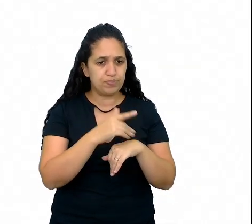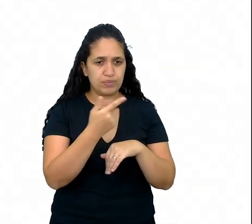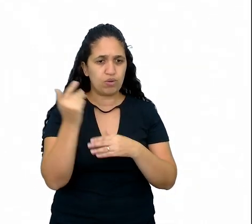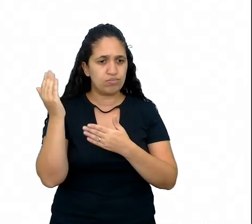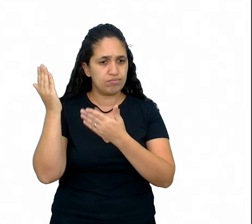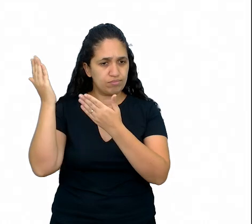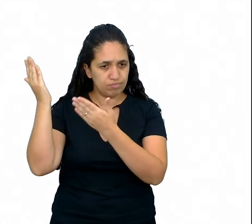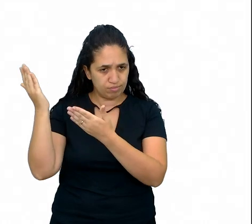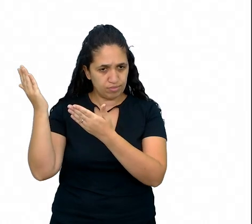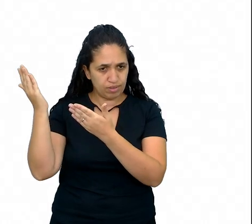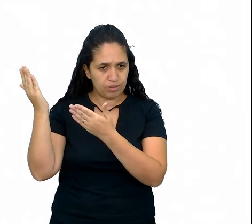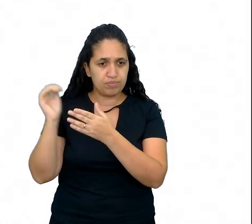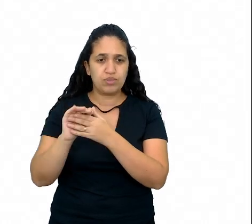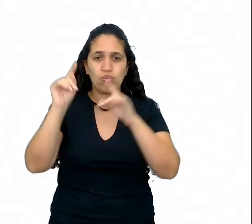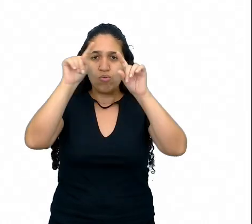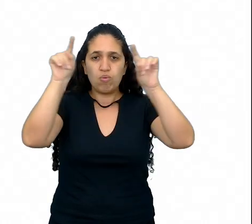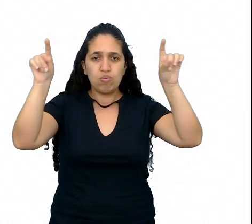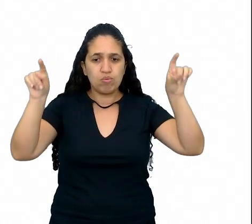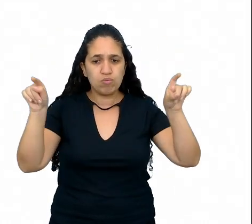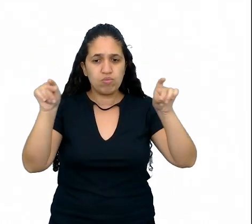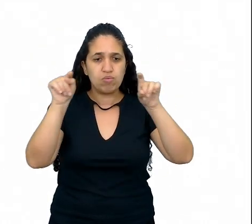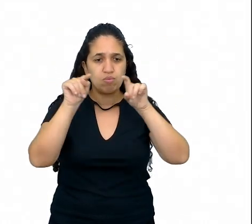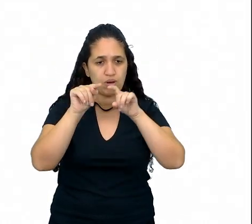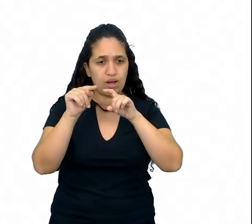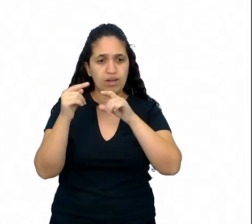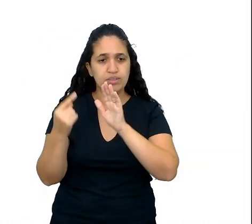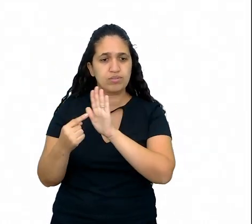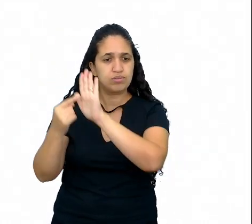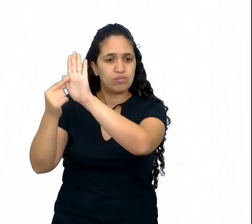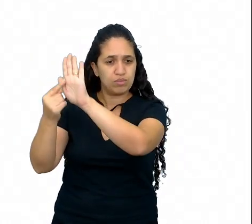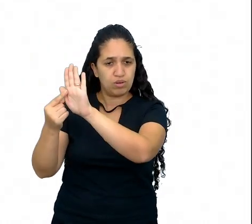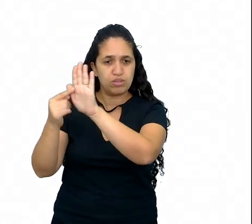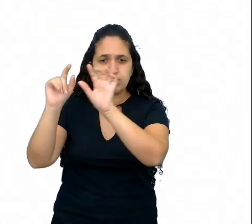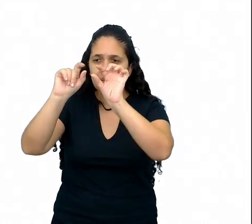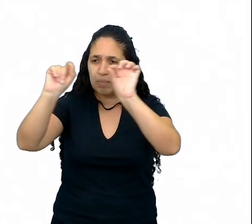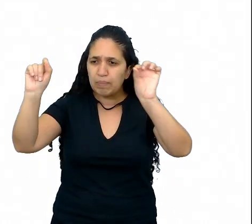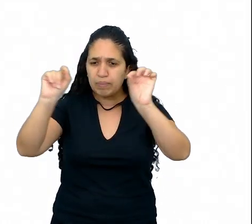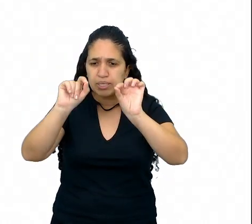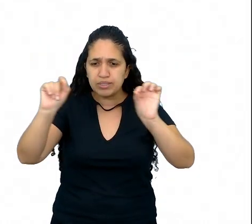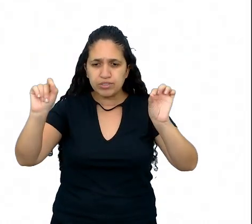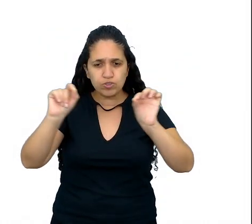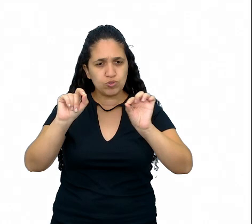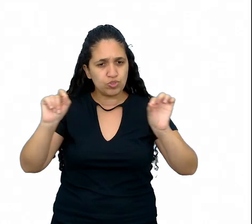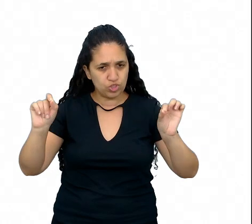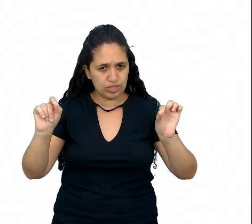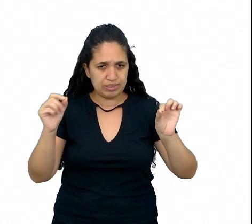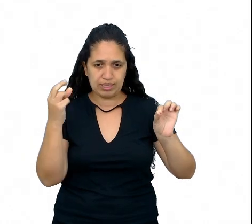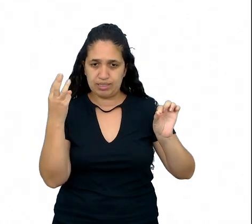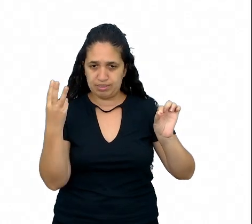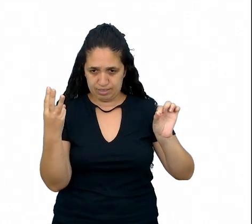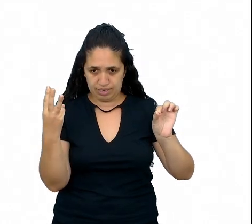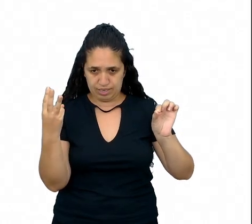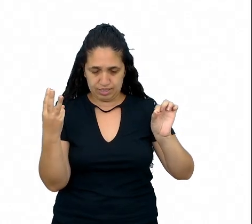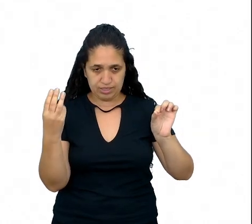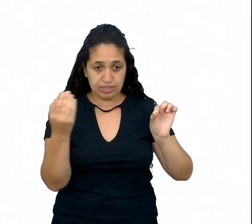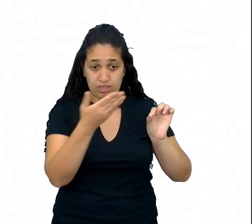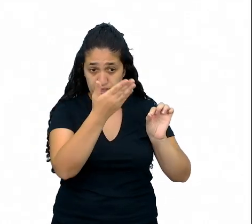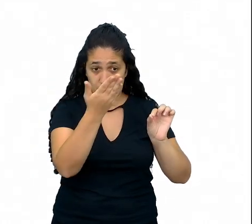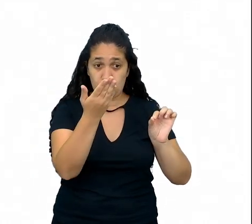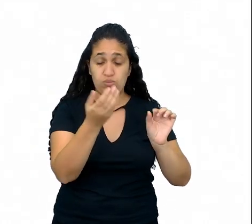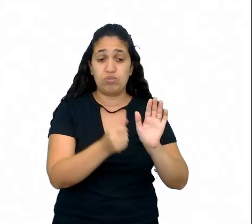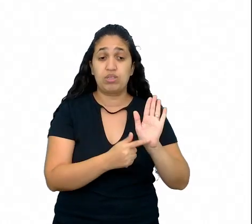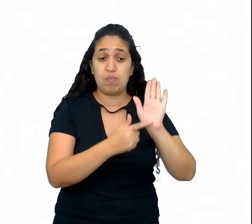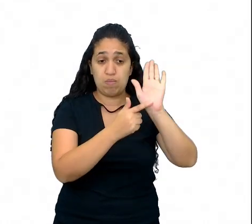o quadro seguinte informa medidas de segmentos de comprimentos diferentes em 3 situações. Então, é dado ali, né?